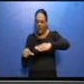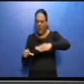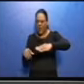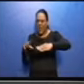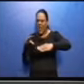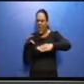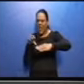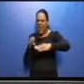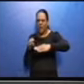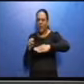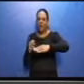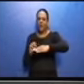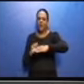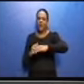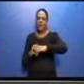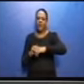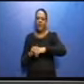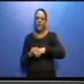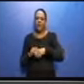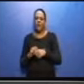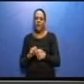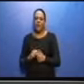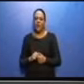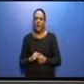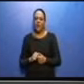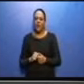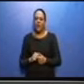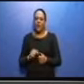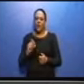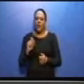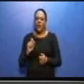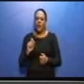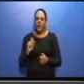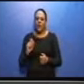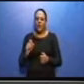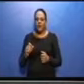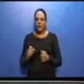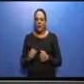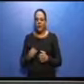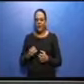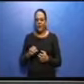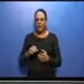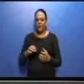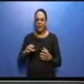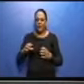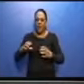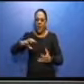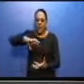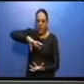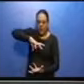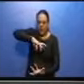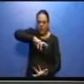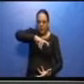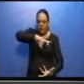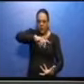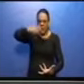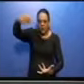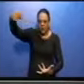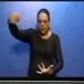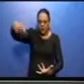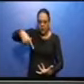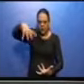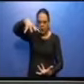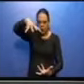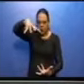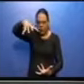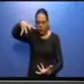nos polos, os raios eles incidem de maneira oblíqua, né, então eles atingem uma área maior, então há uma dispersão maior da